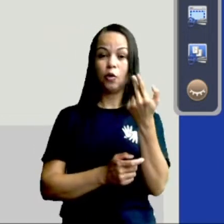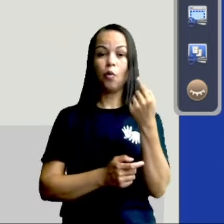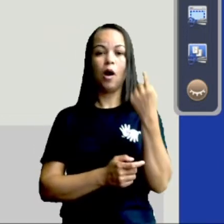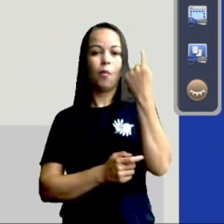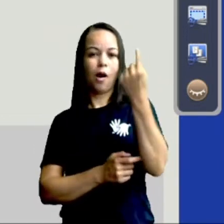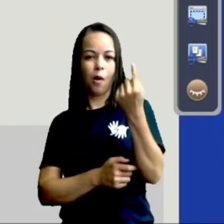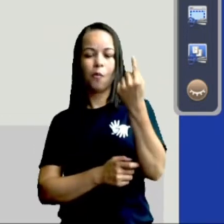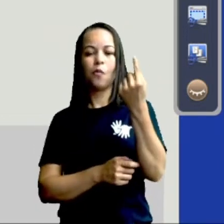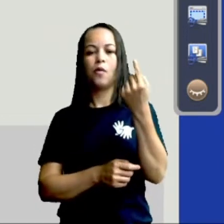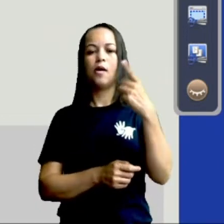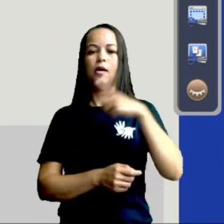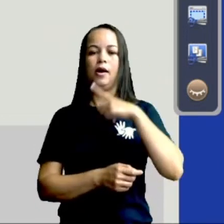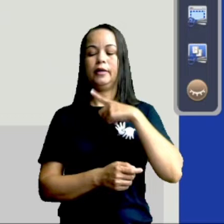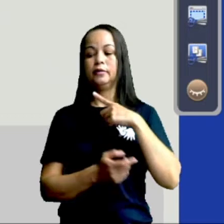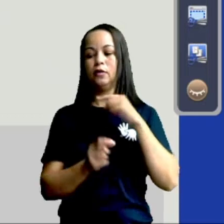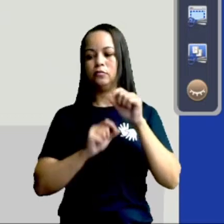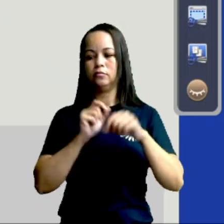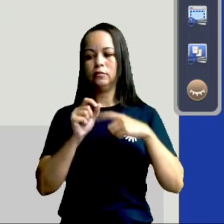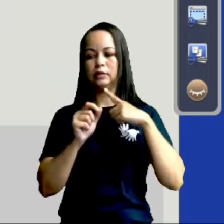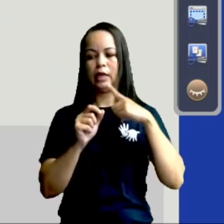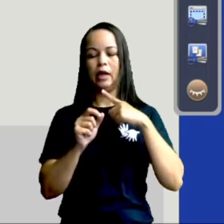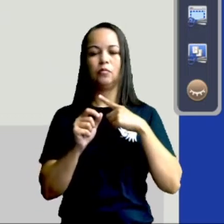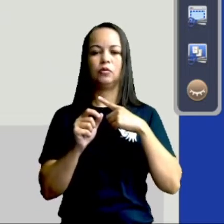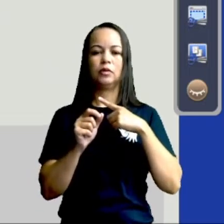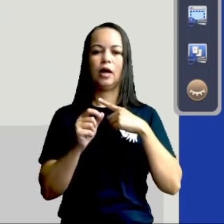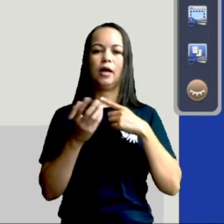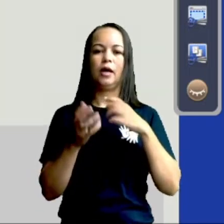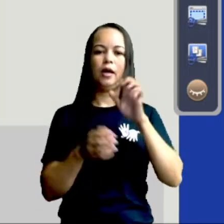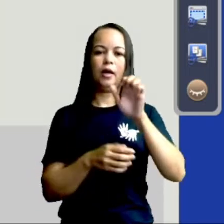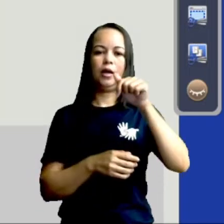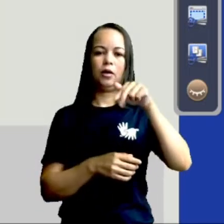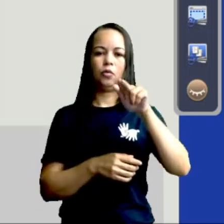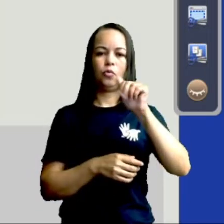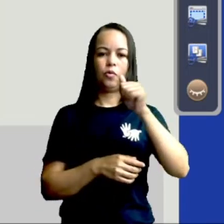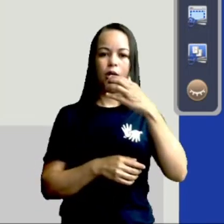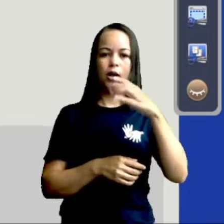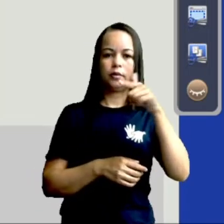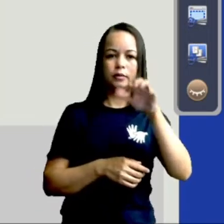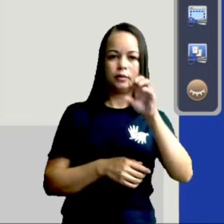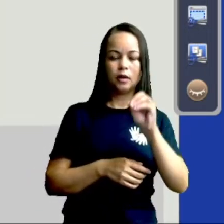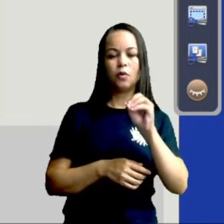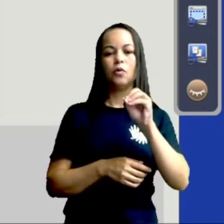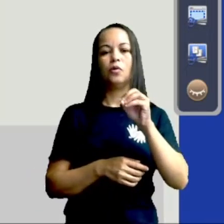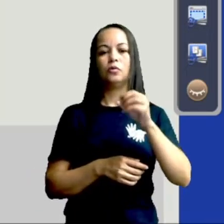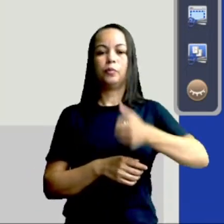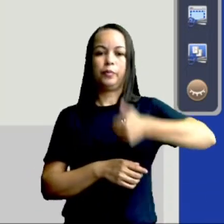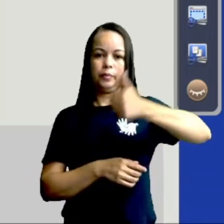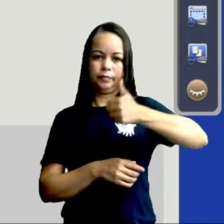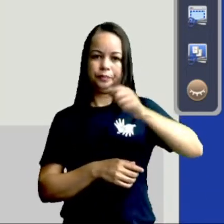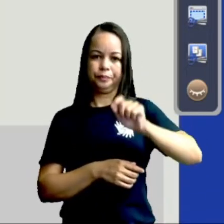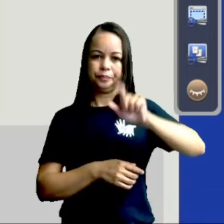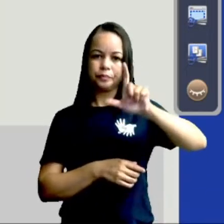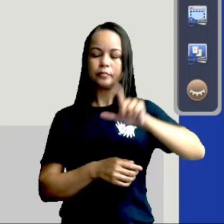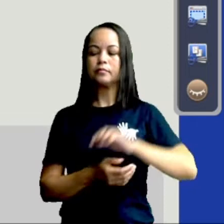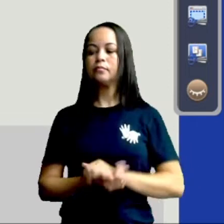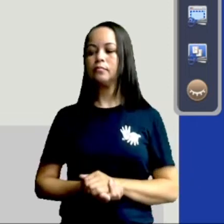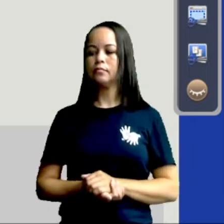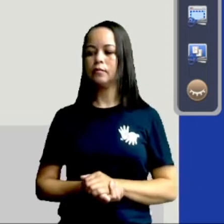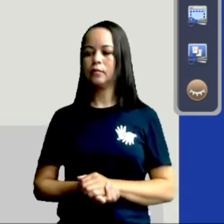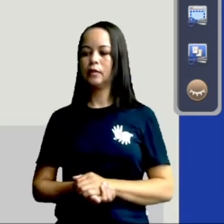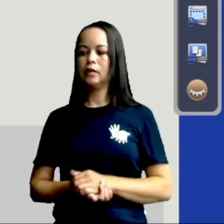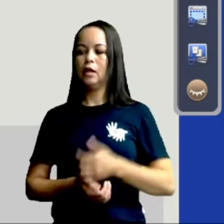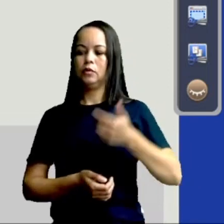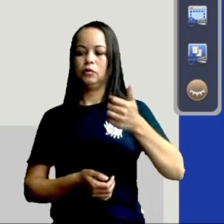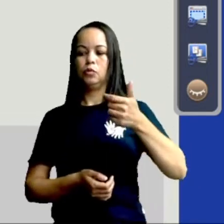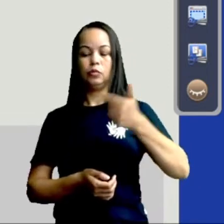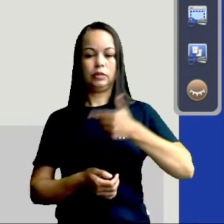aqui de equação do primeiro grau, tá? No segundo exemplo, nós temos aqui, ó, o x